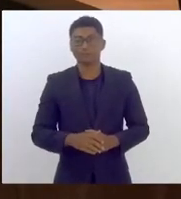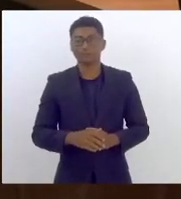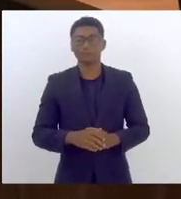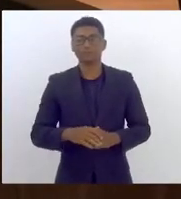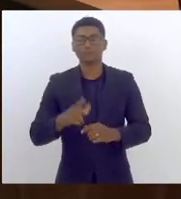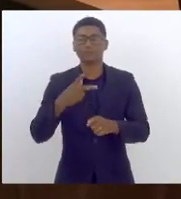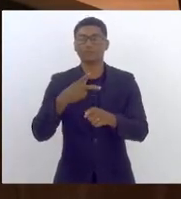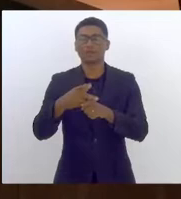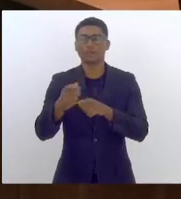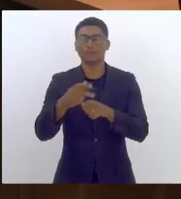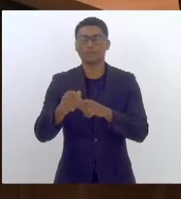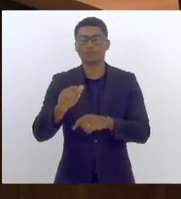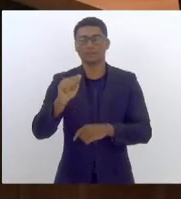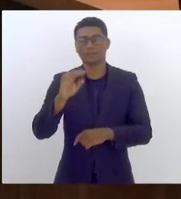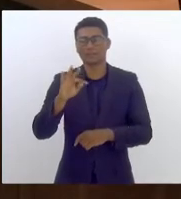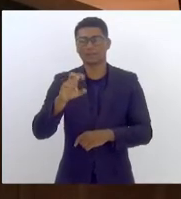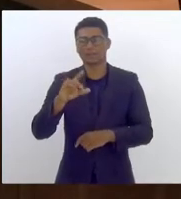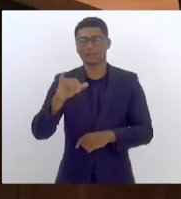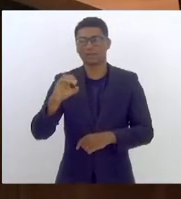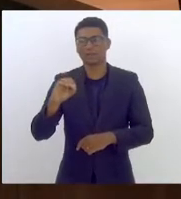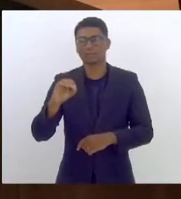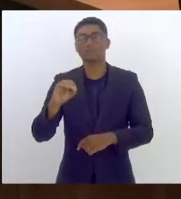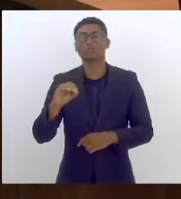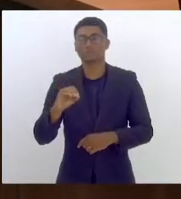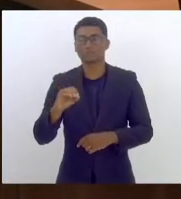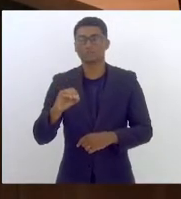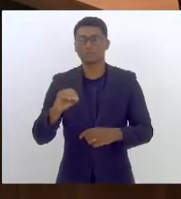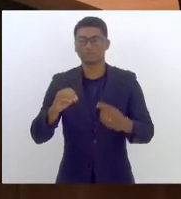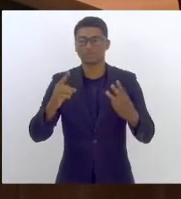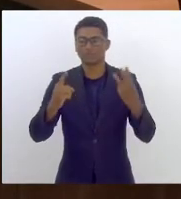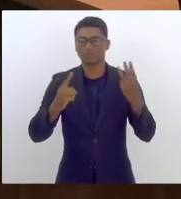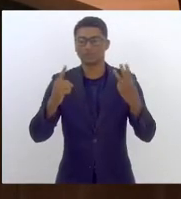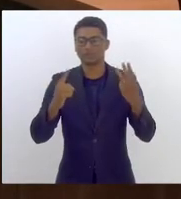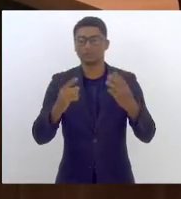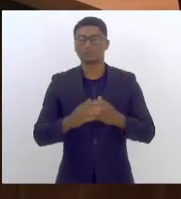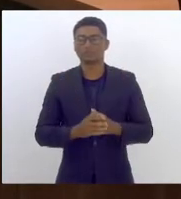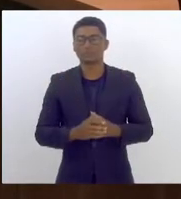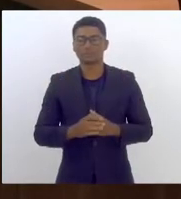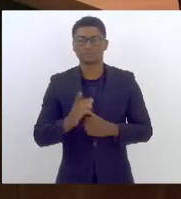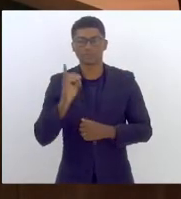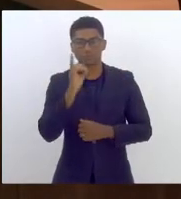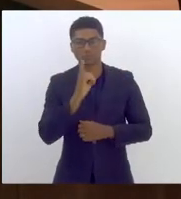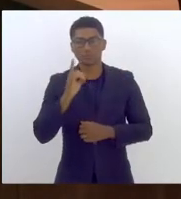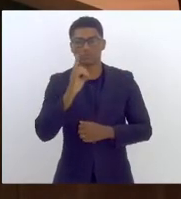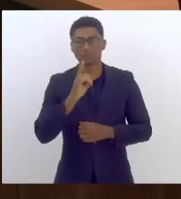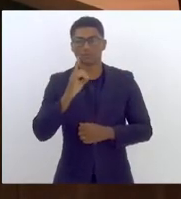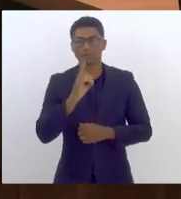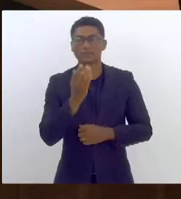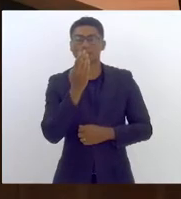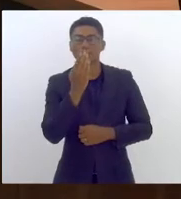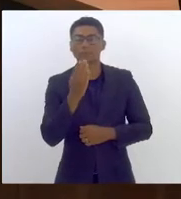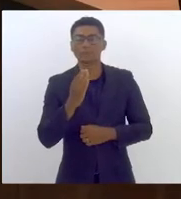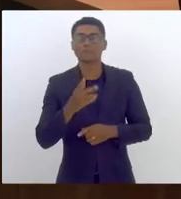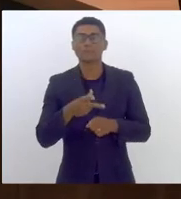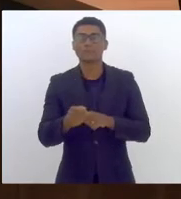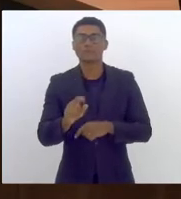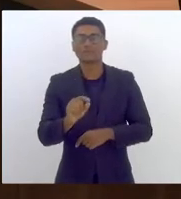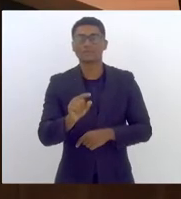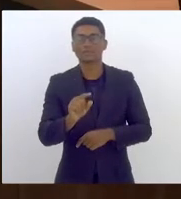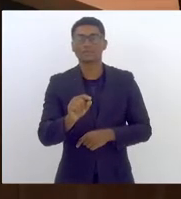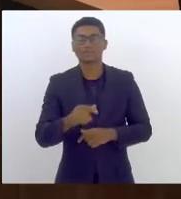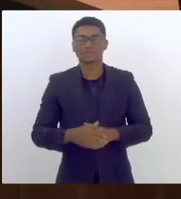do furacão de 3 a 1 e no domingo Qual é o clube que ganha